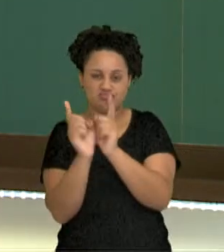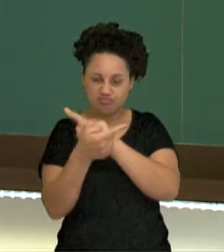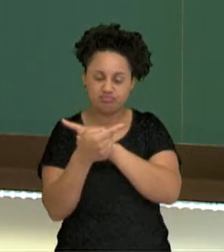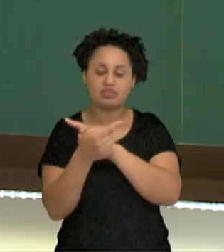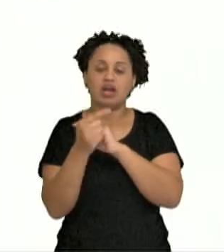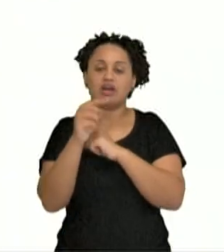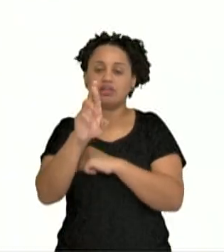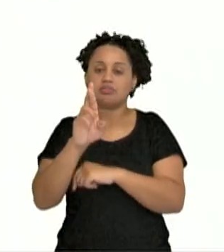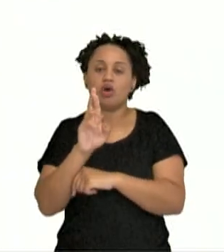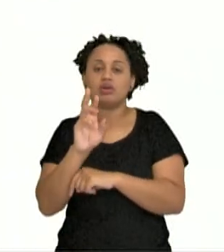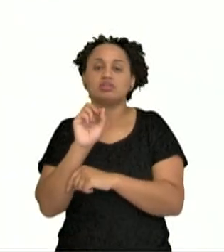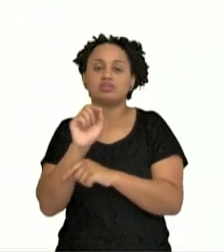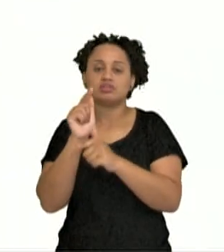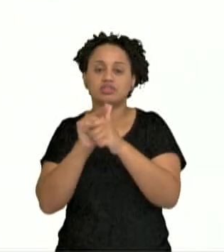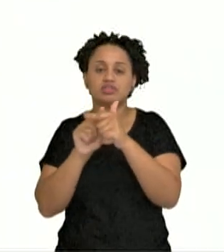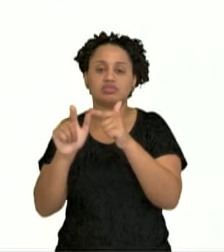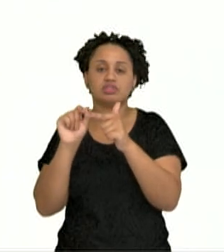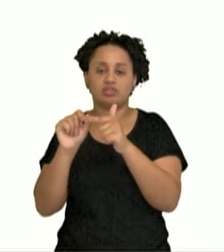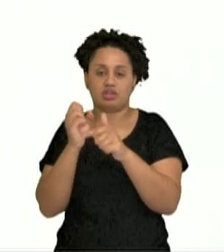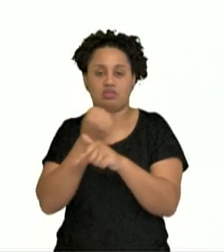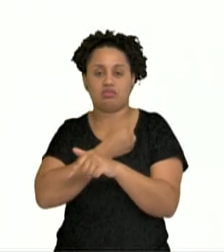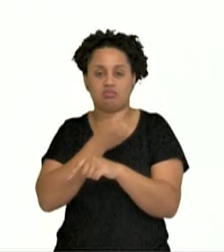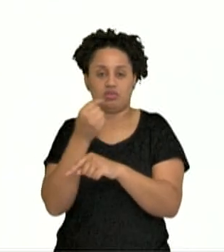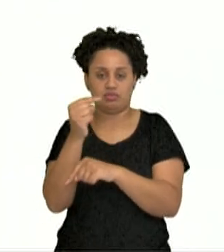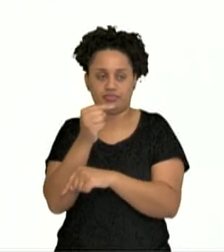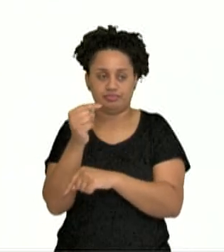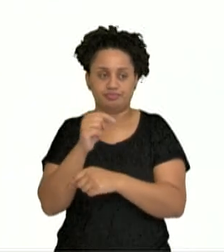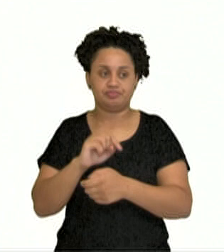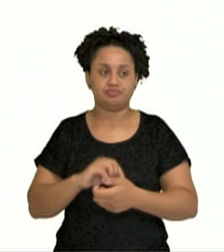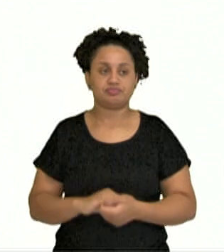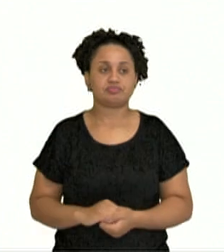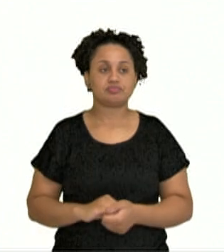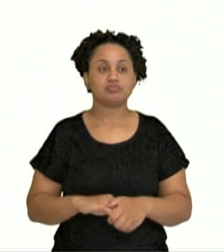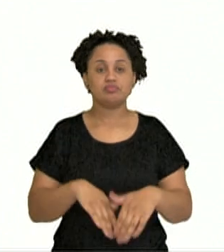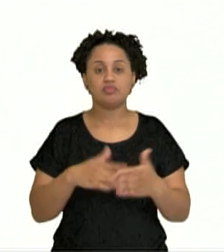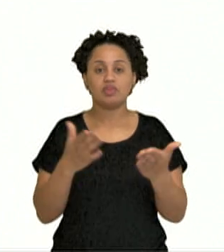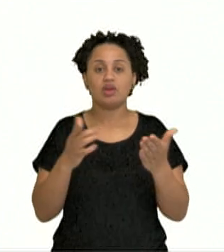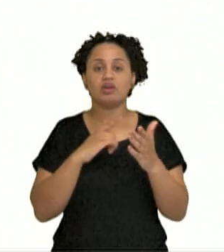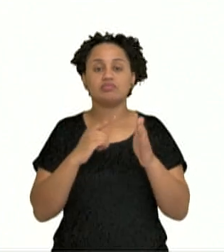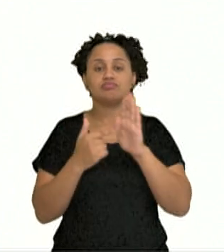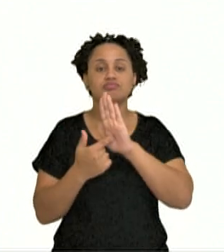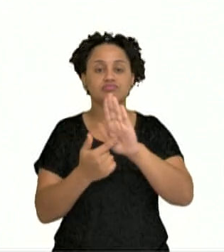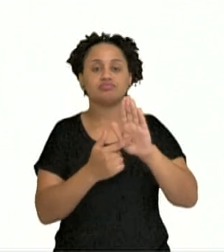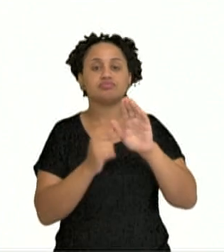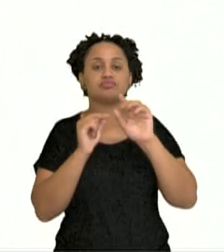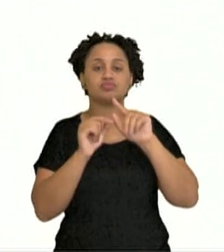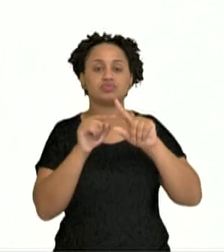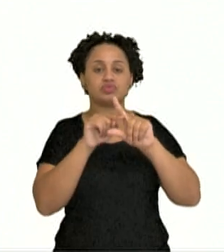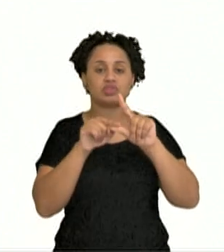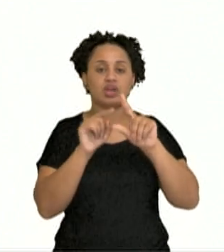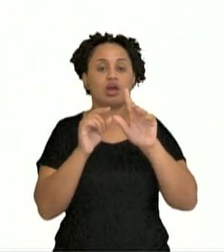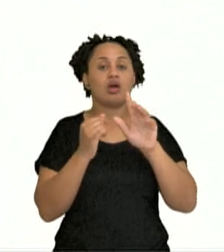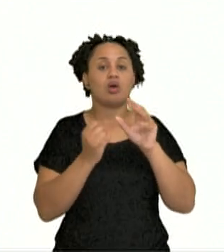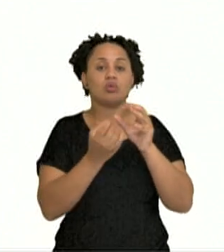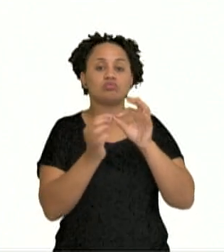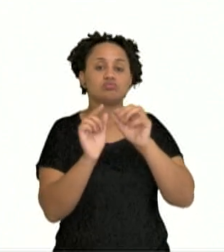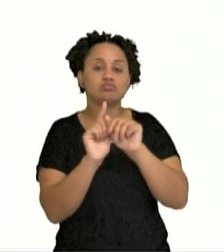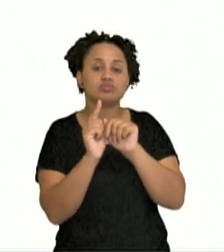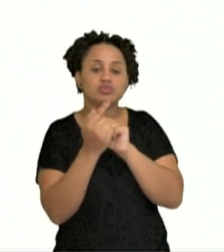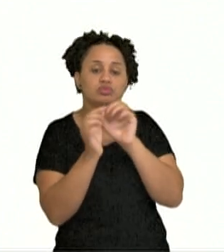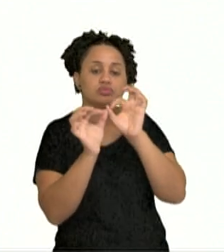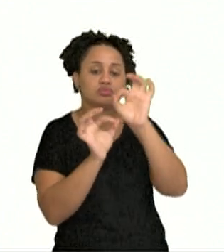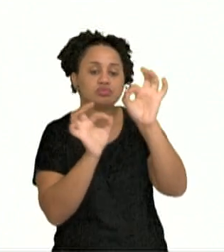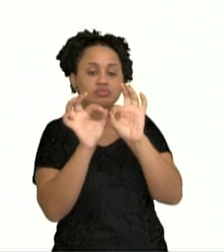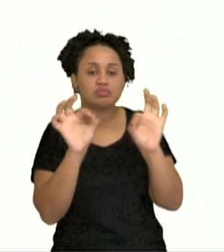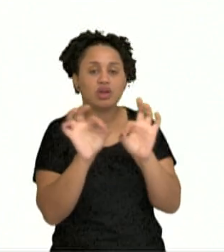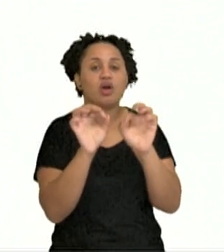resulta em um número negativo. Então, aqui está a ilustração, geométrica de onde estão